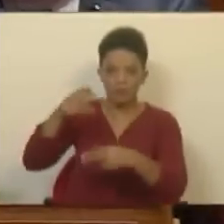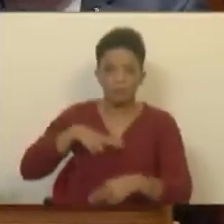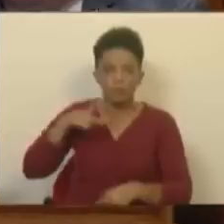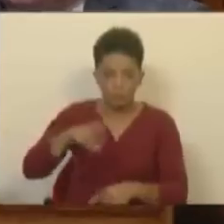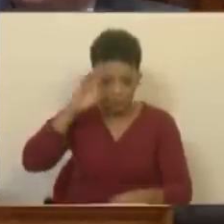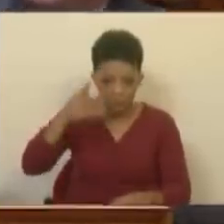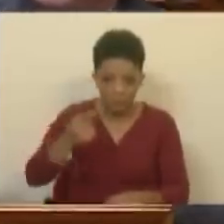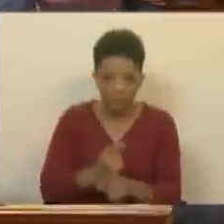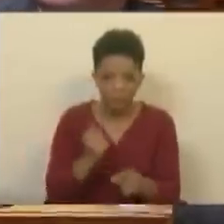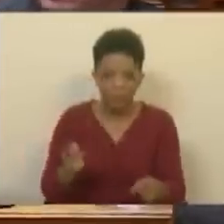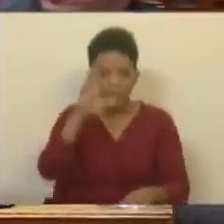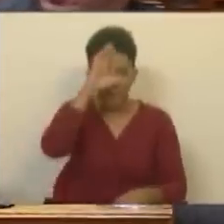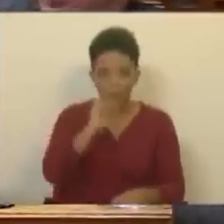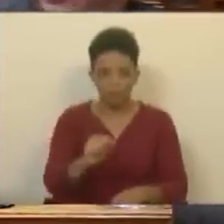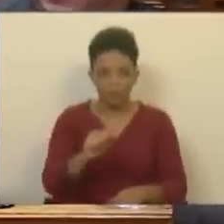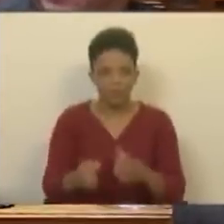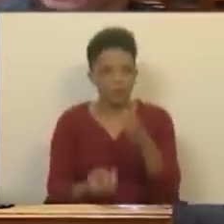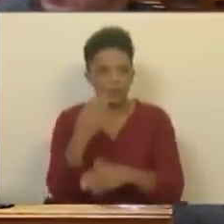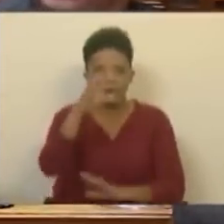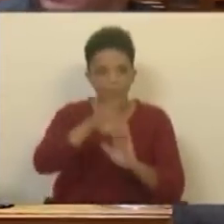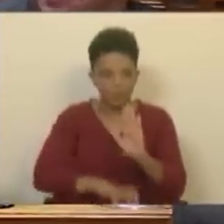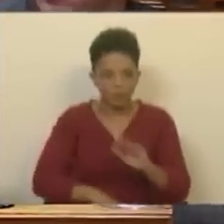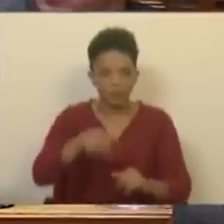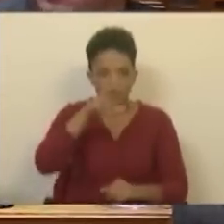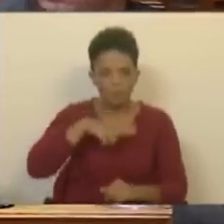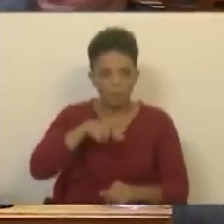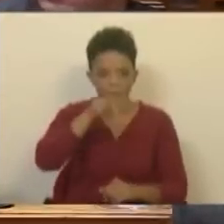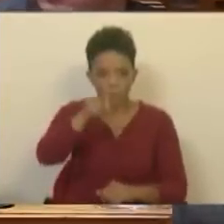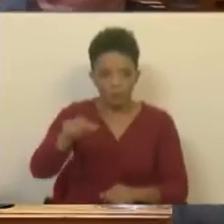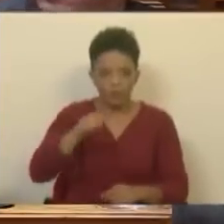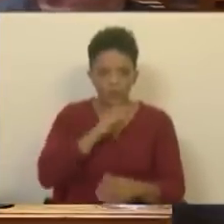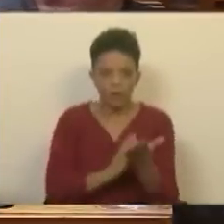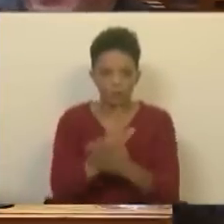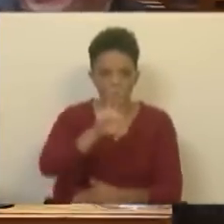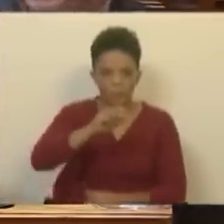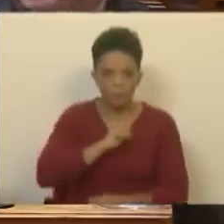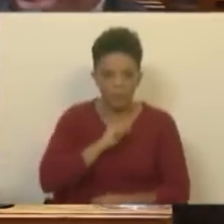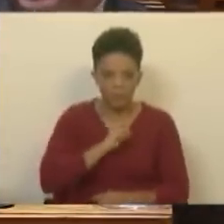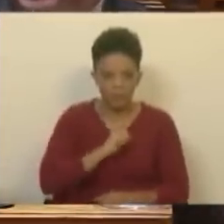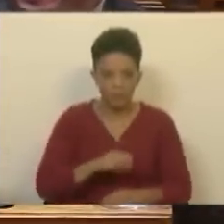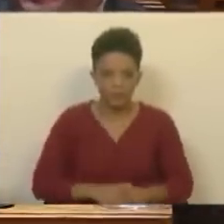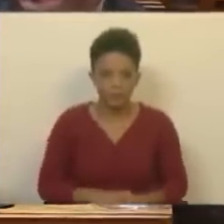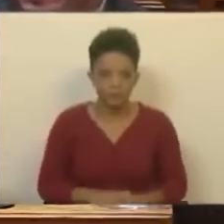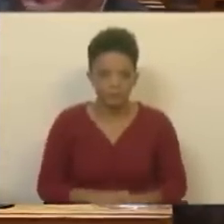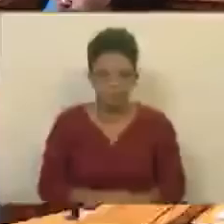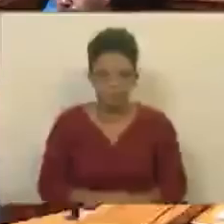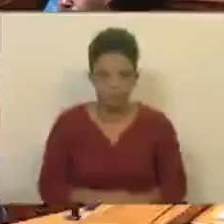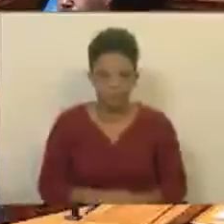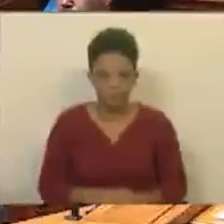sabe por quê Porque este governo não queria condições aos portugueses para continuar aí no nosso país